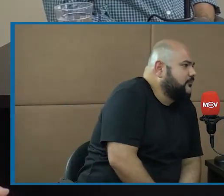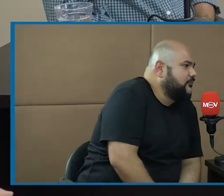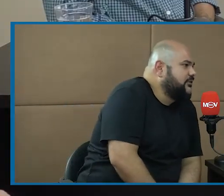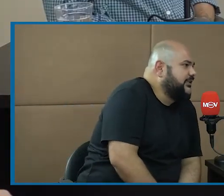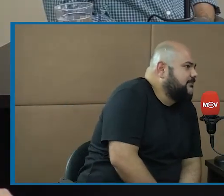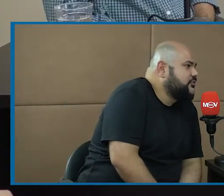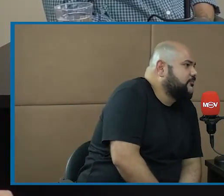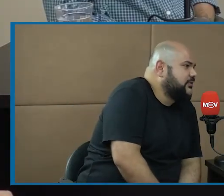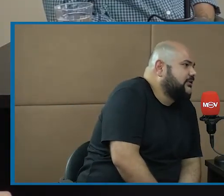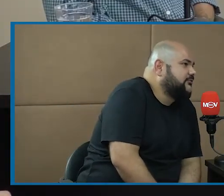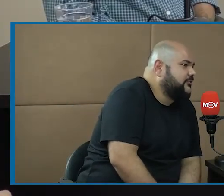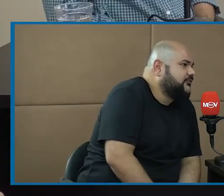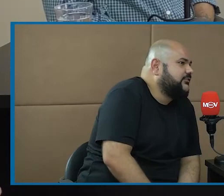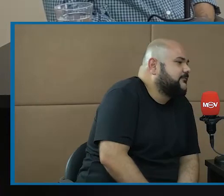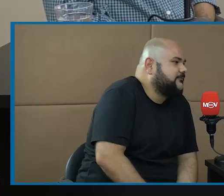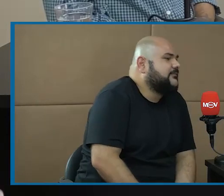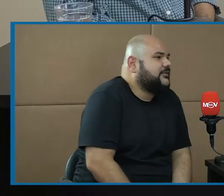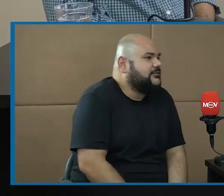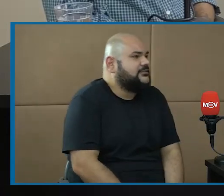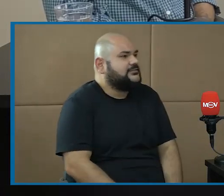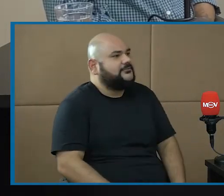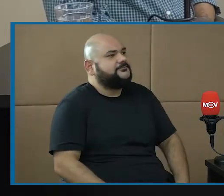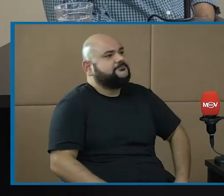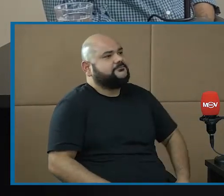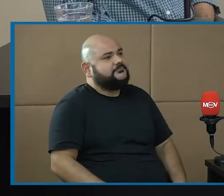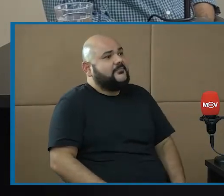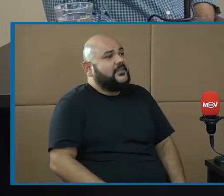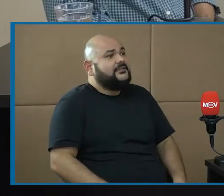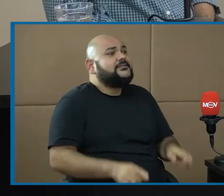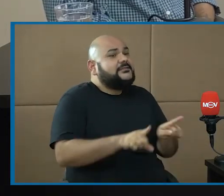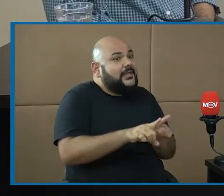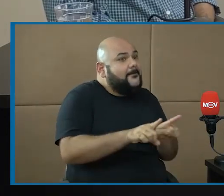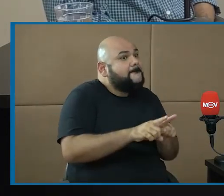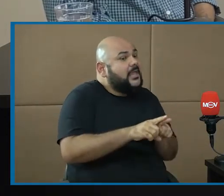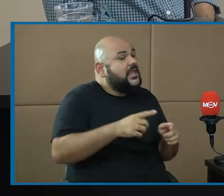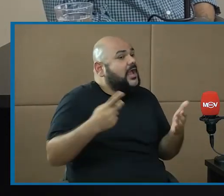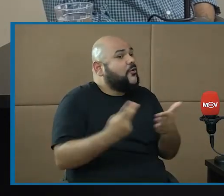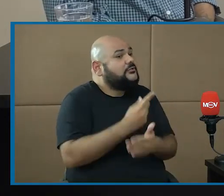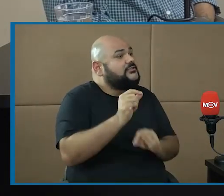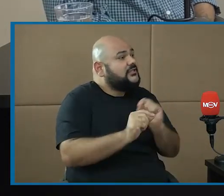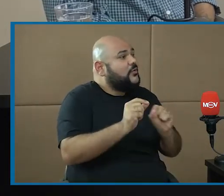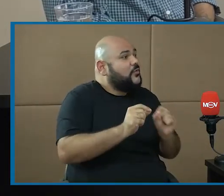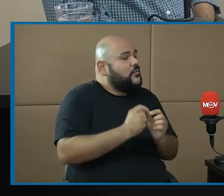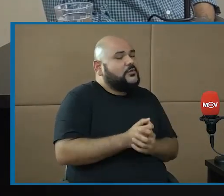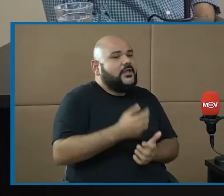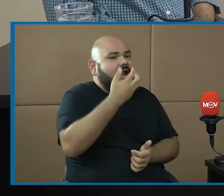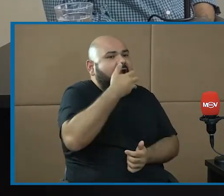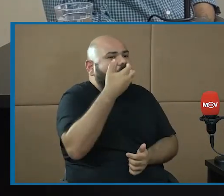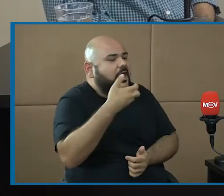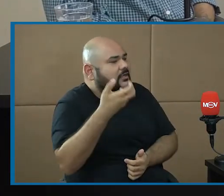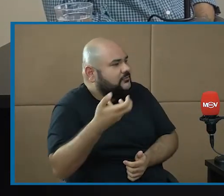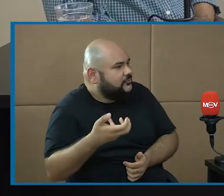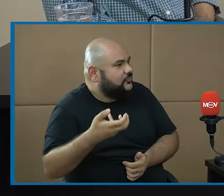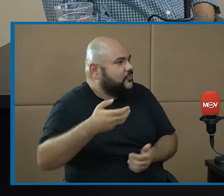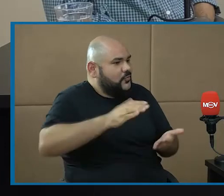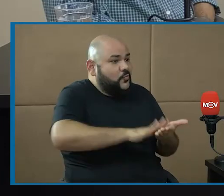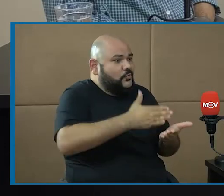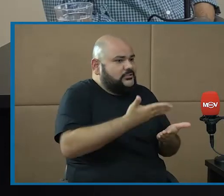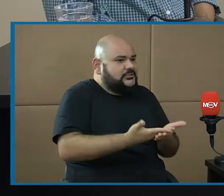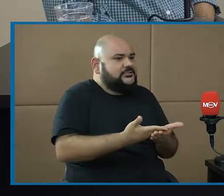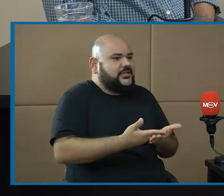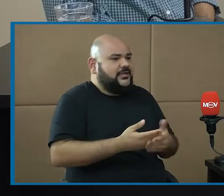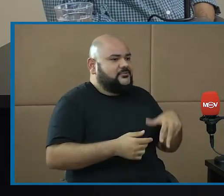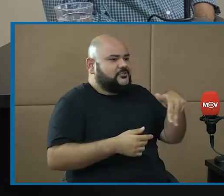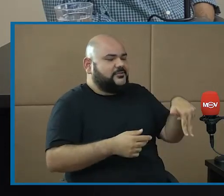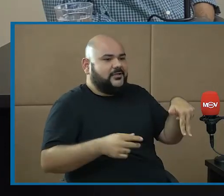Empurrou o intérprete pro canto. Já eu vi. Aconteceu também de cantor afastar o intérprete, porque o intérprete estava aparecendo demais. Então essa questão do visual,